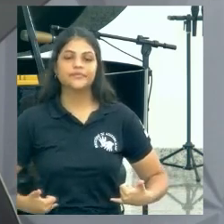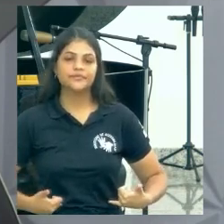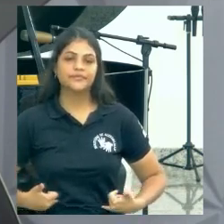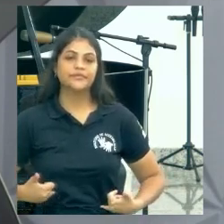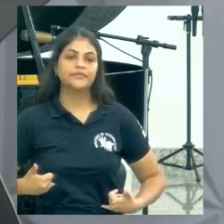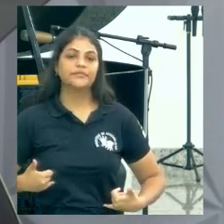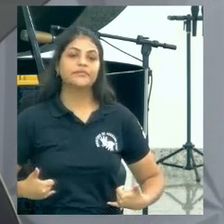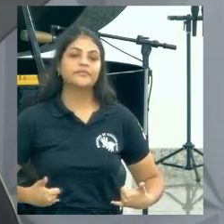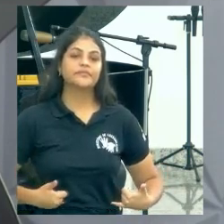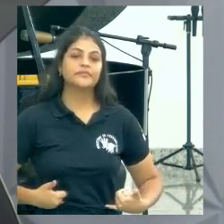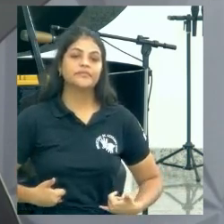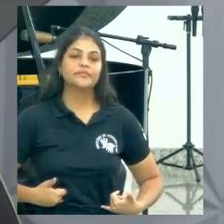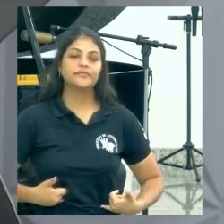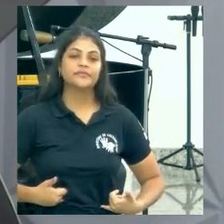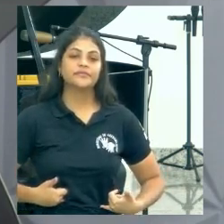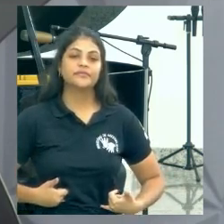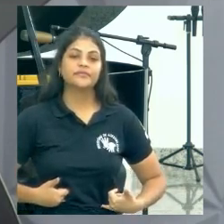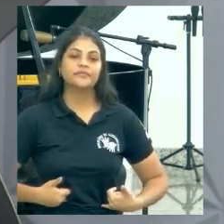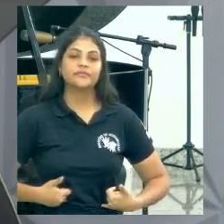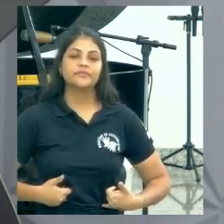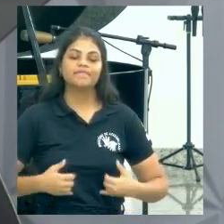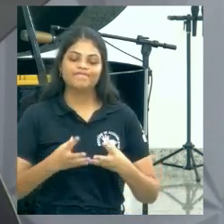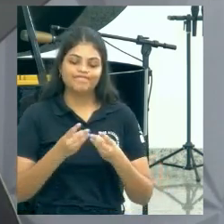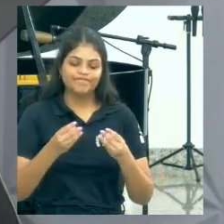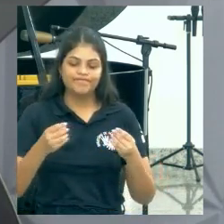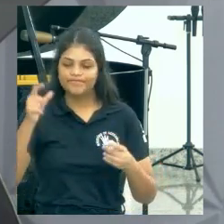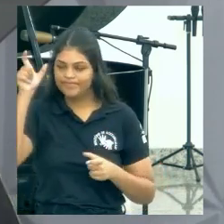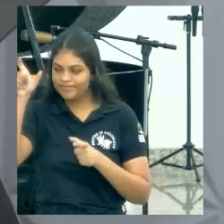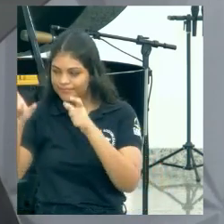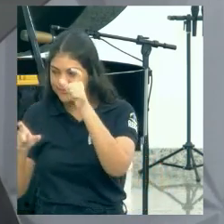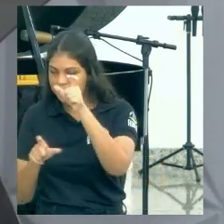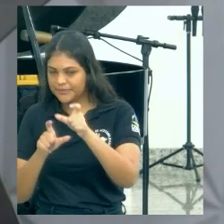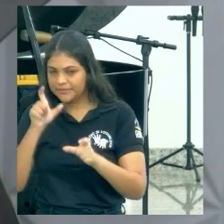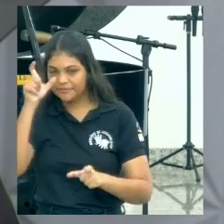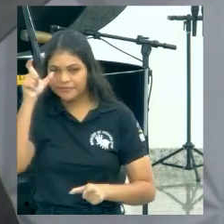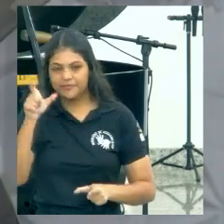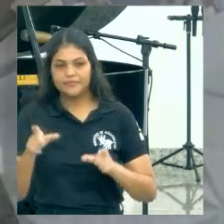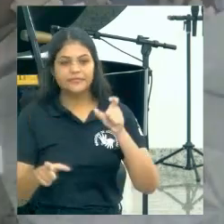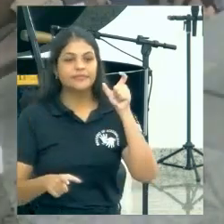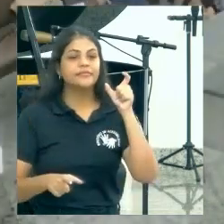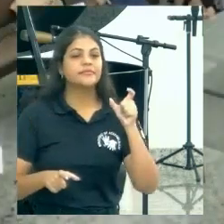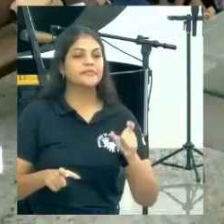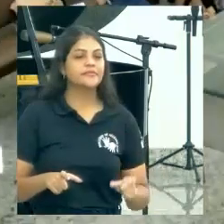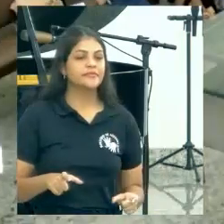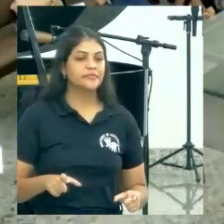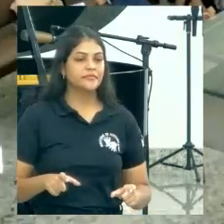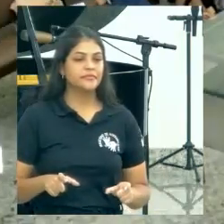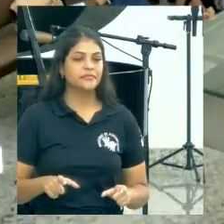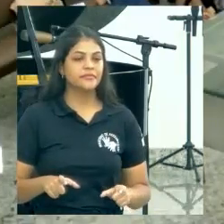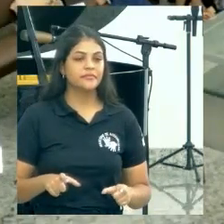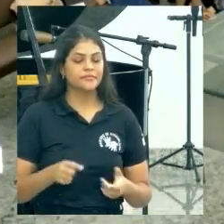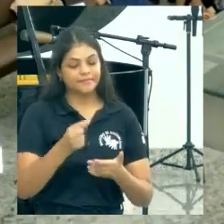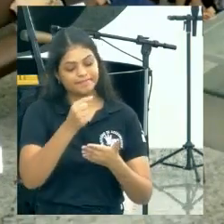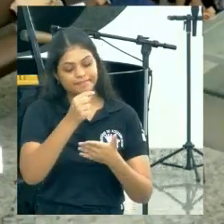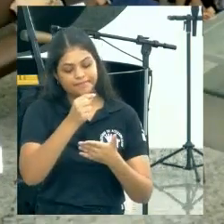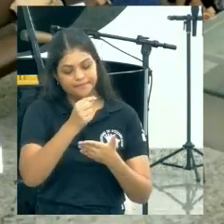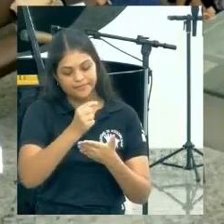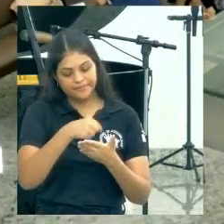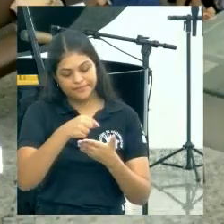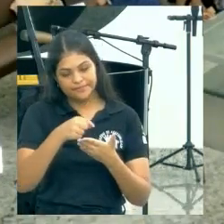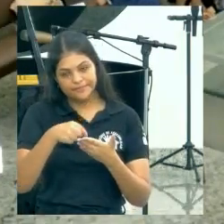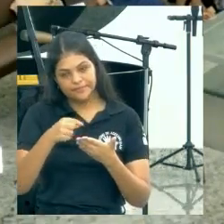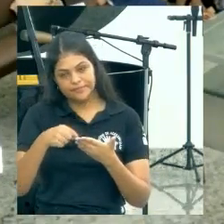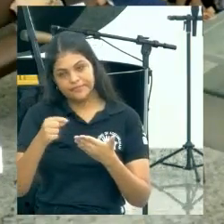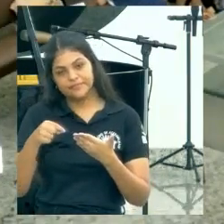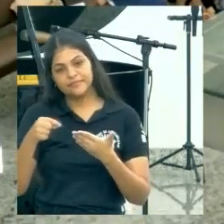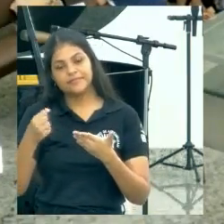magoando uma série de pessoas, uma série de cartas